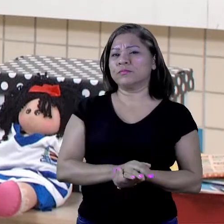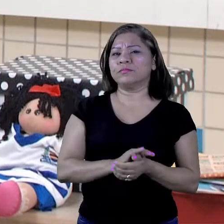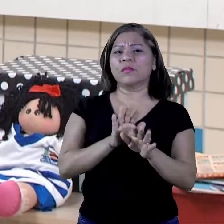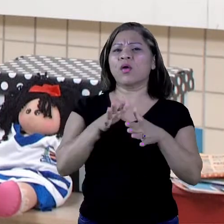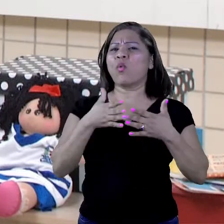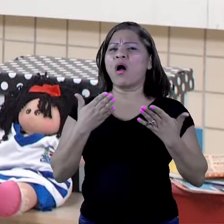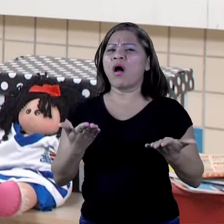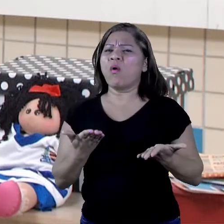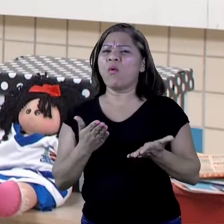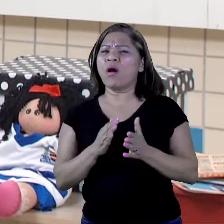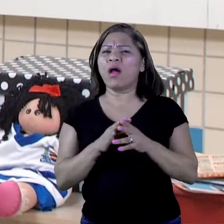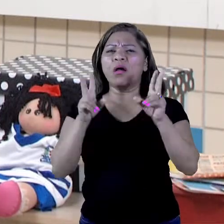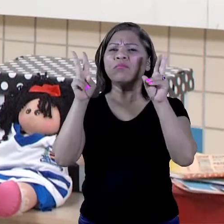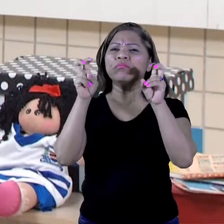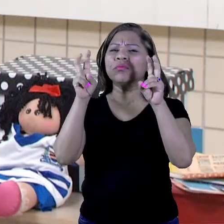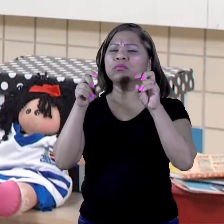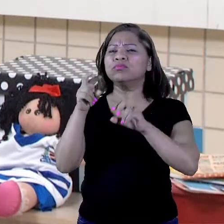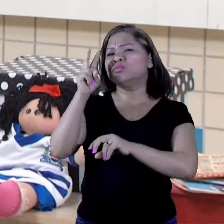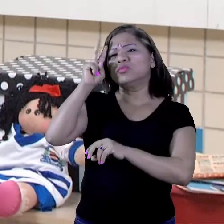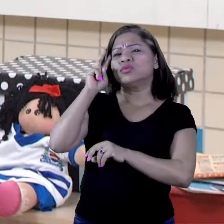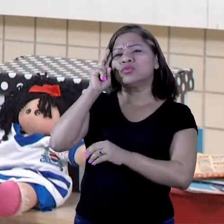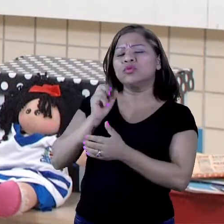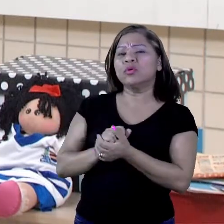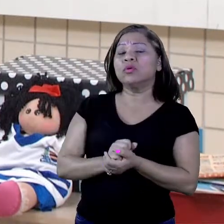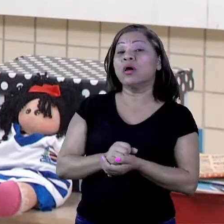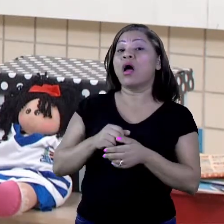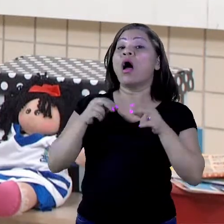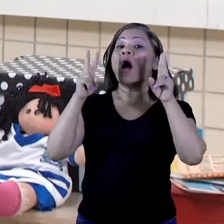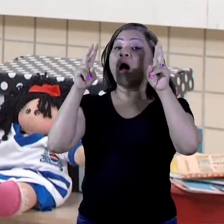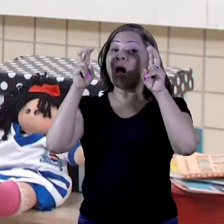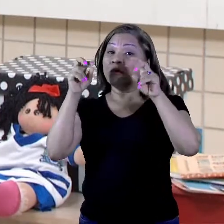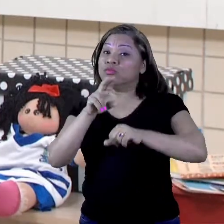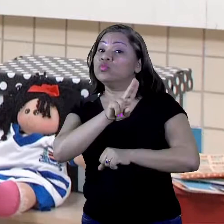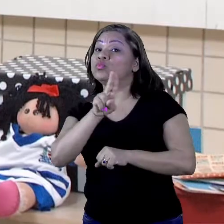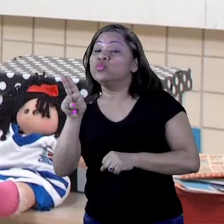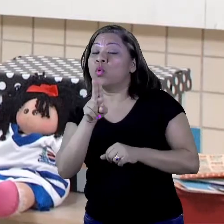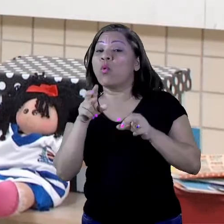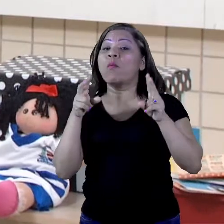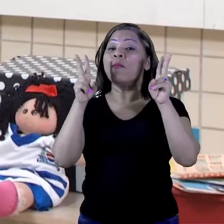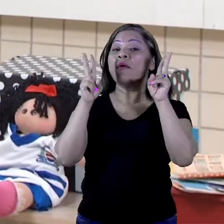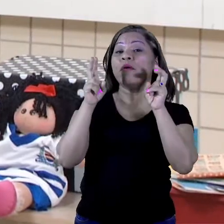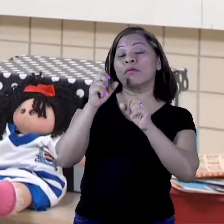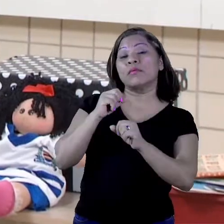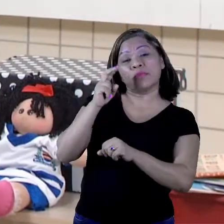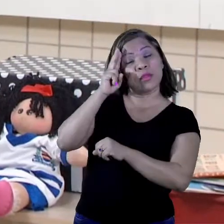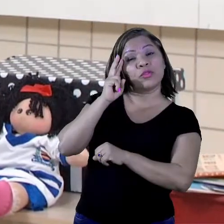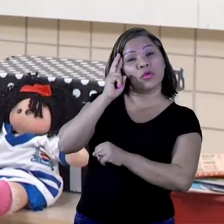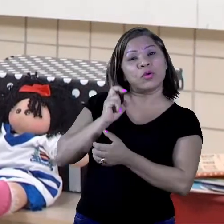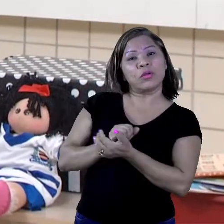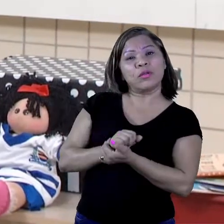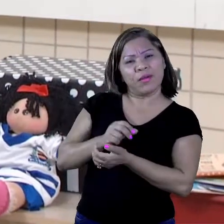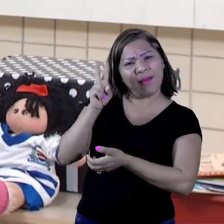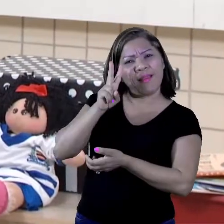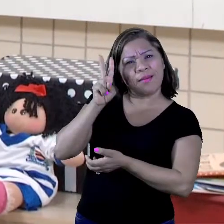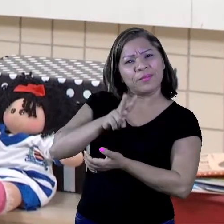o que é o título? O título é o nome da história. Então, qual é o título da história? Lembra qual